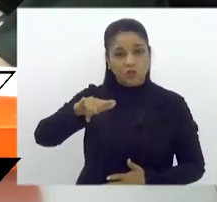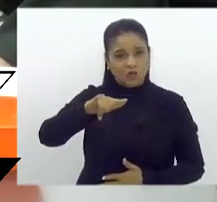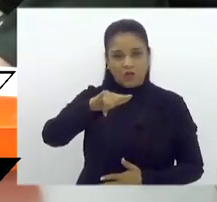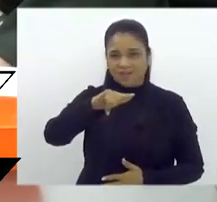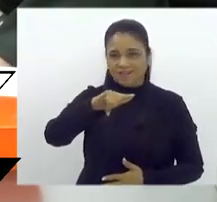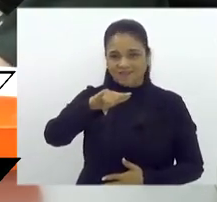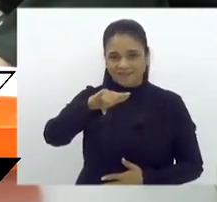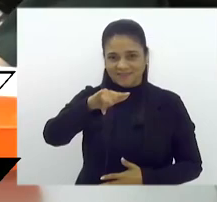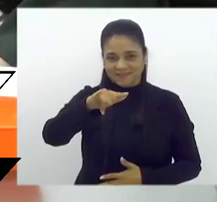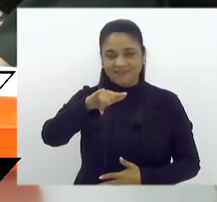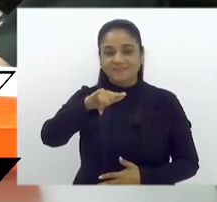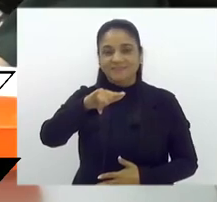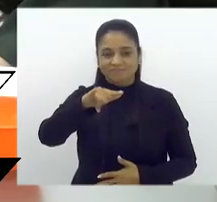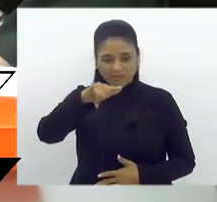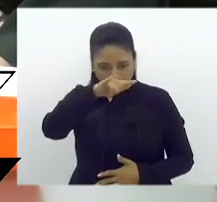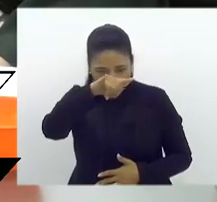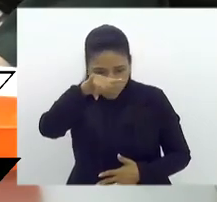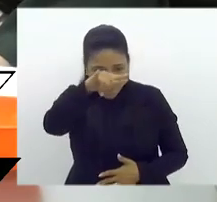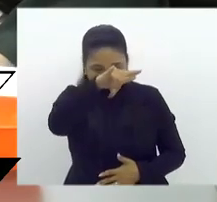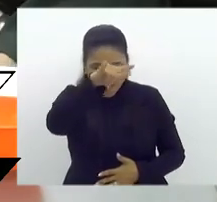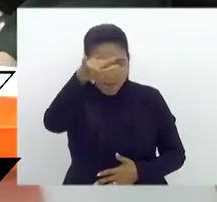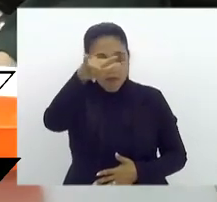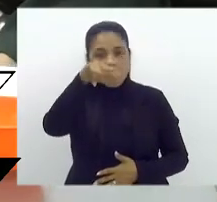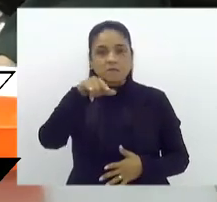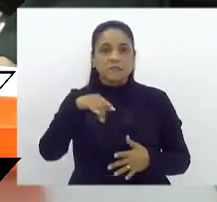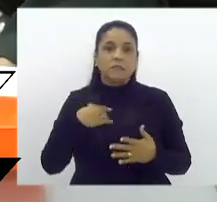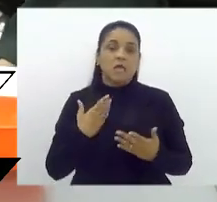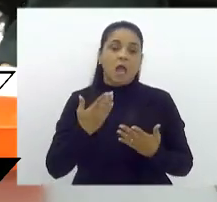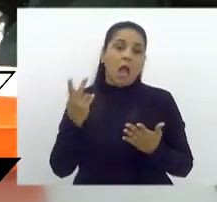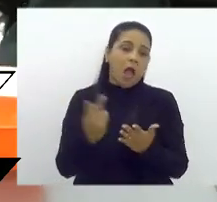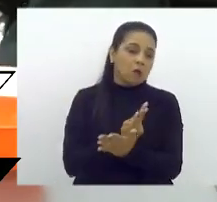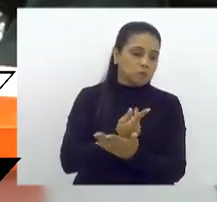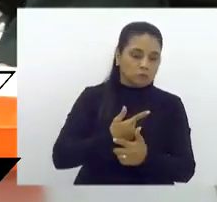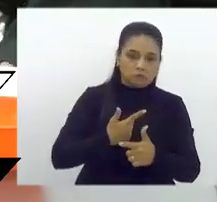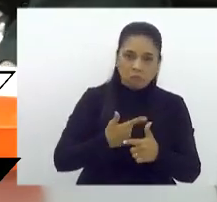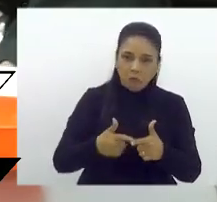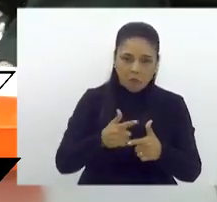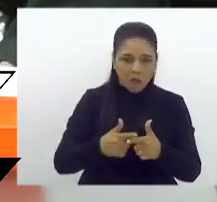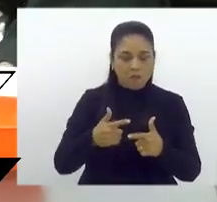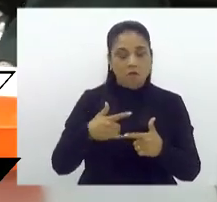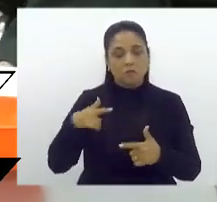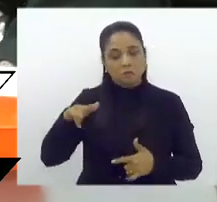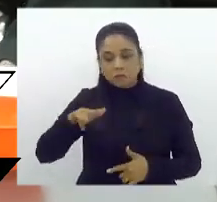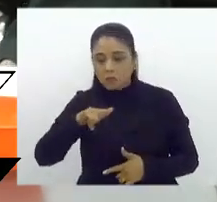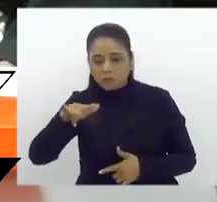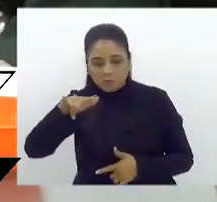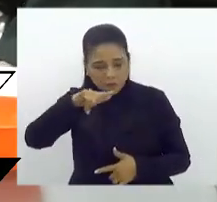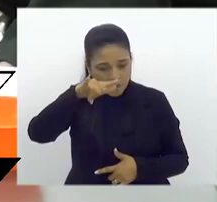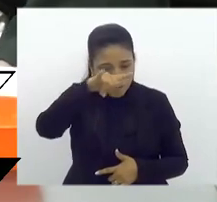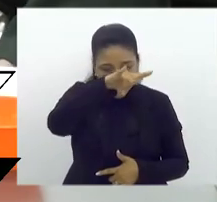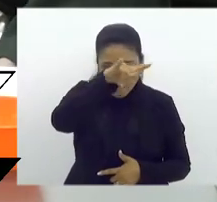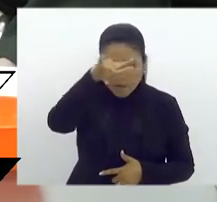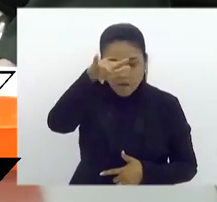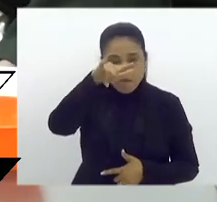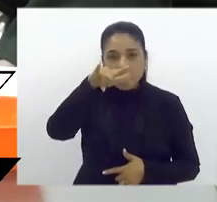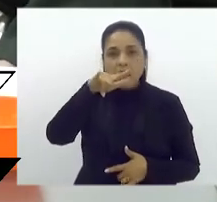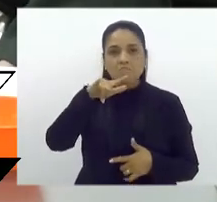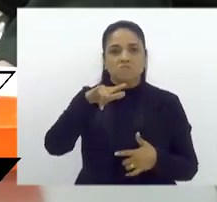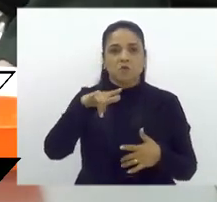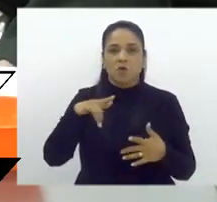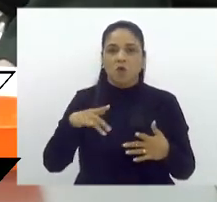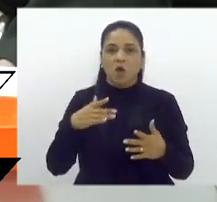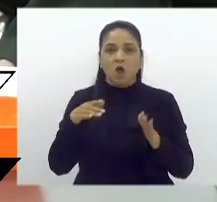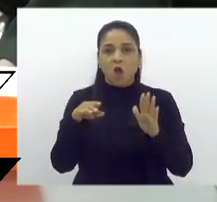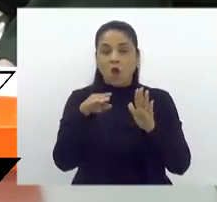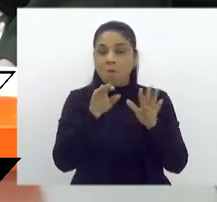a bala, etc., você pode acionar o drone também para supervisionar. O projeto é da melhor qualidade como tese,